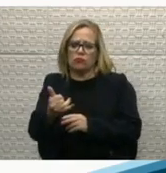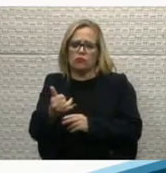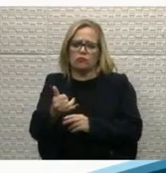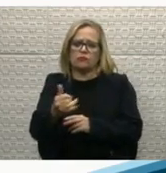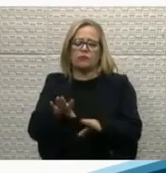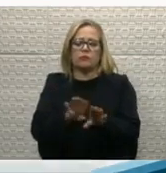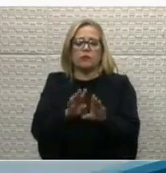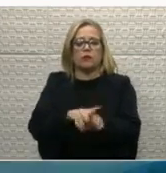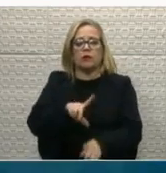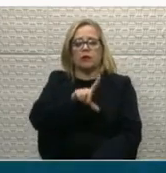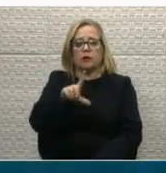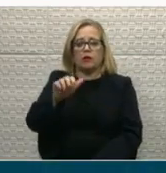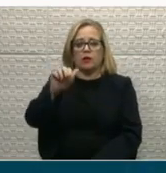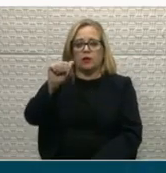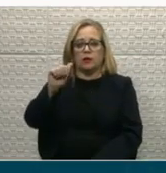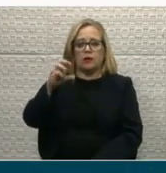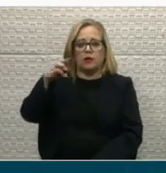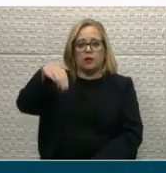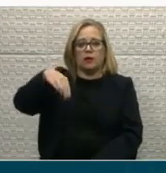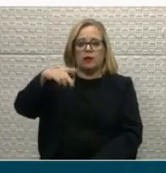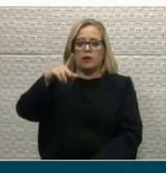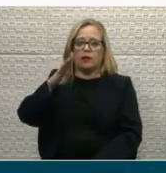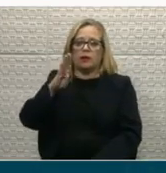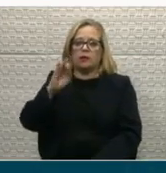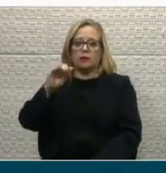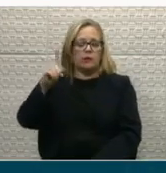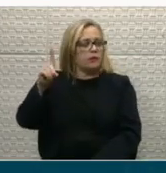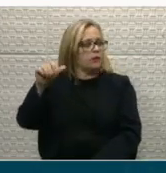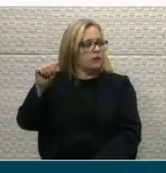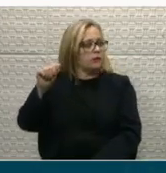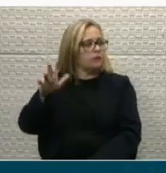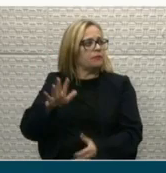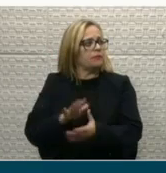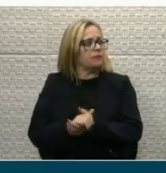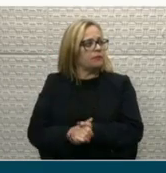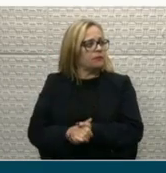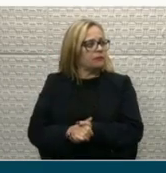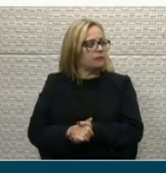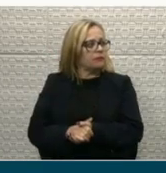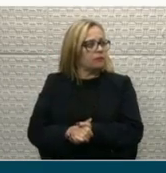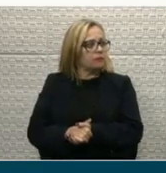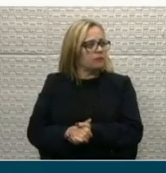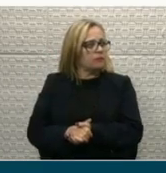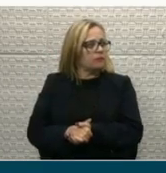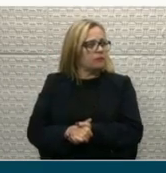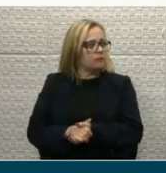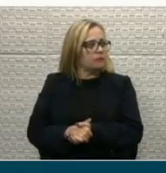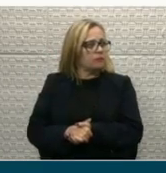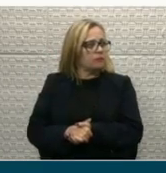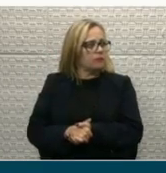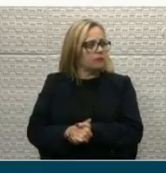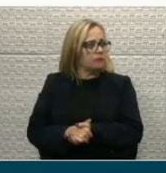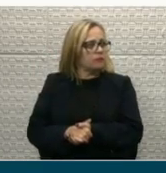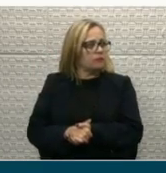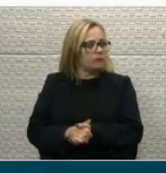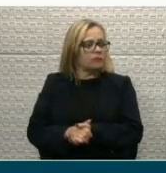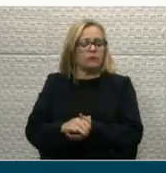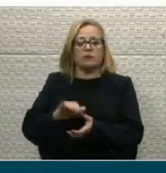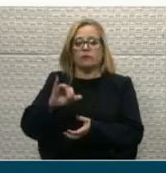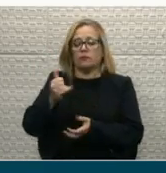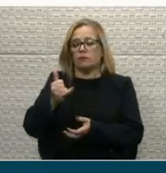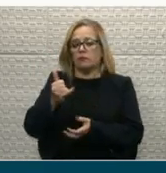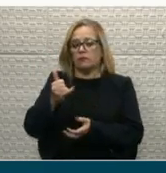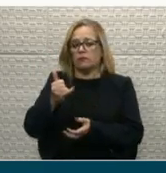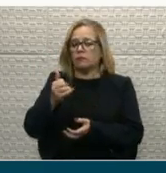lambda. Nós vamos iniciar avaliando a segunda equação. Y tem que ser igual a lambda